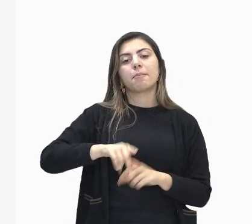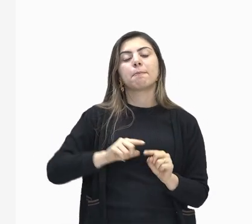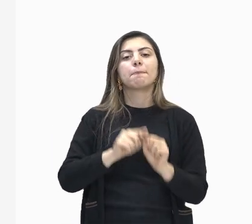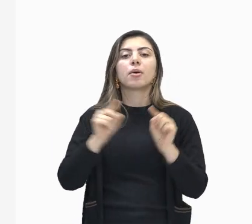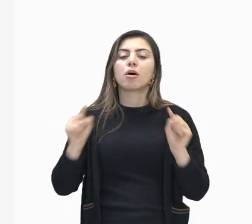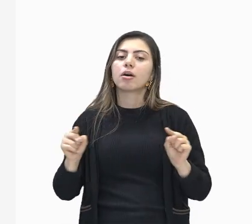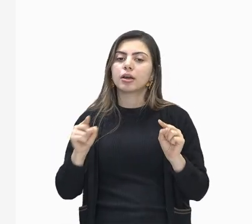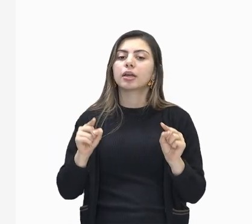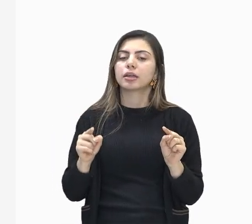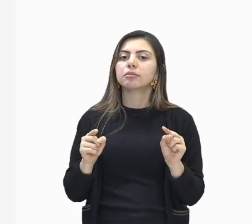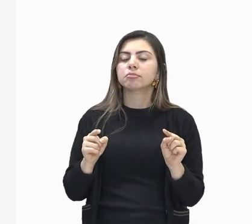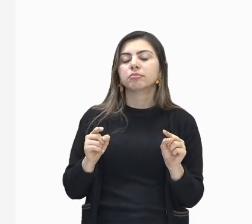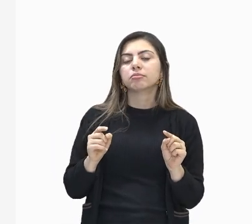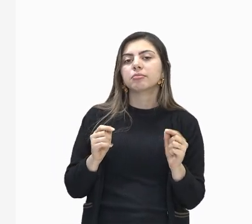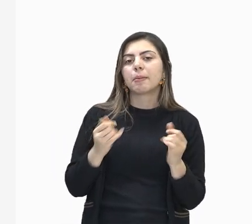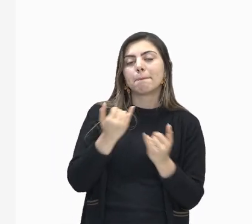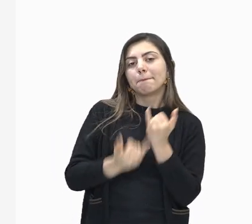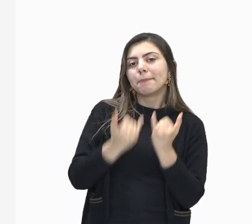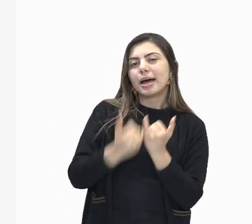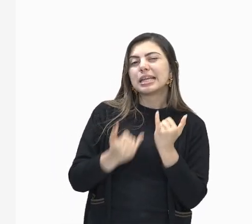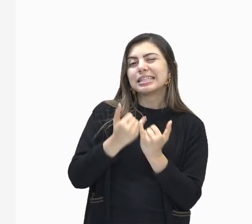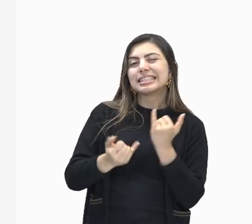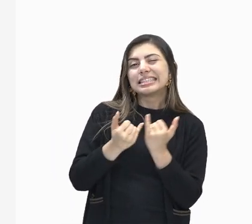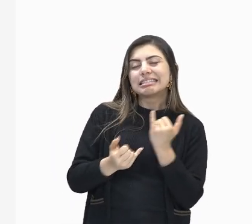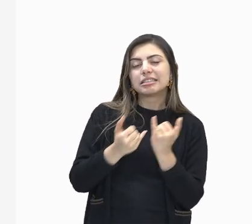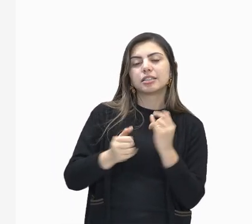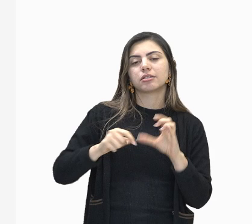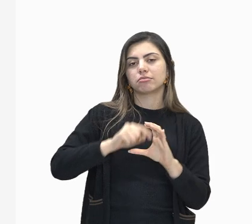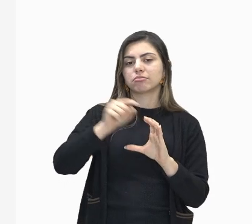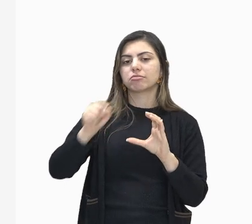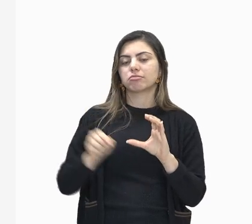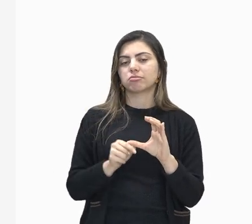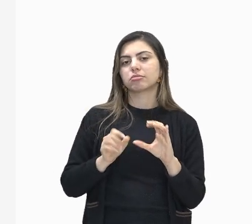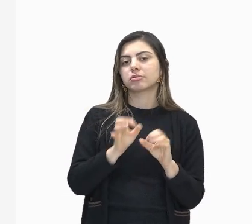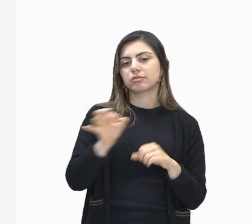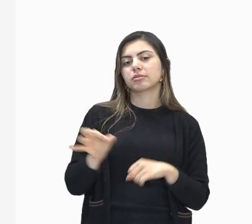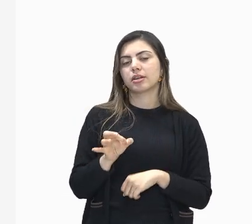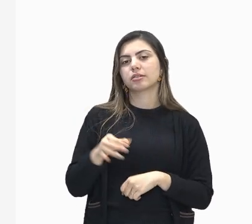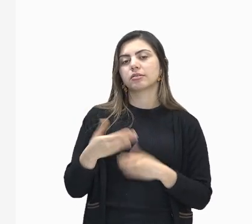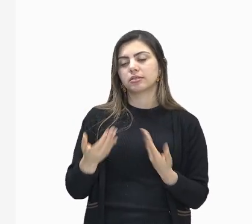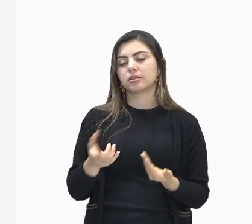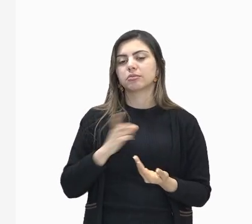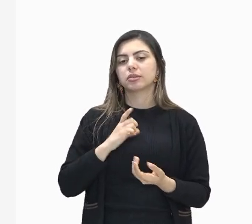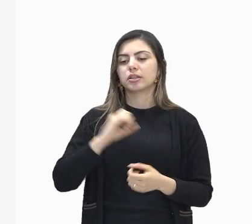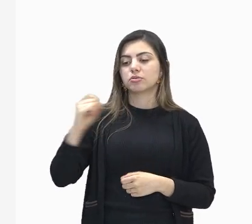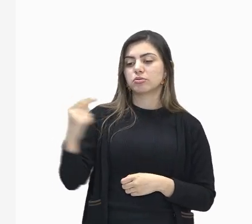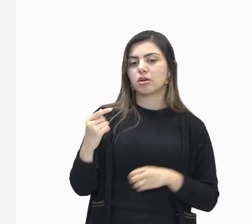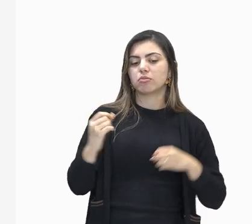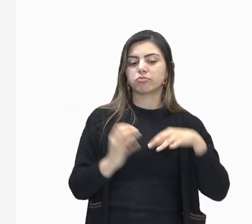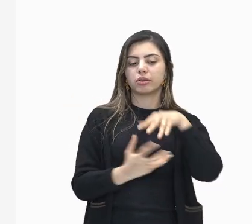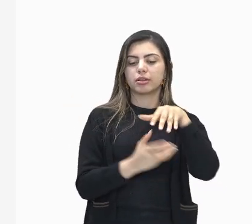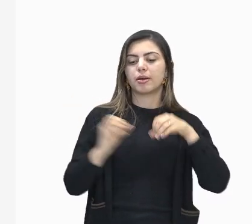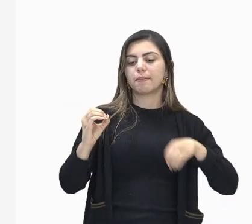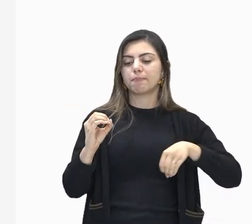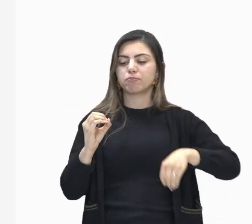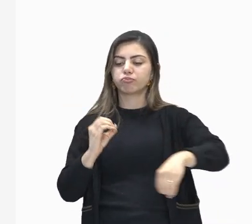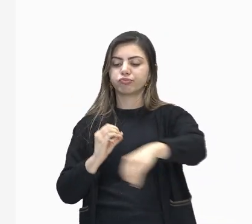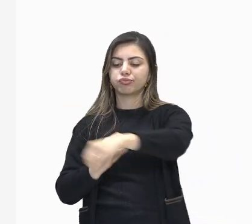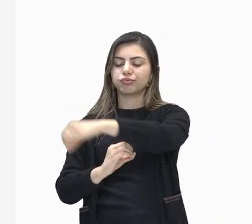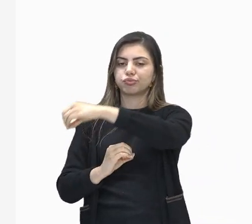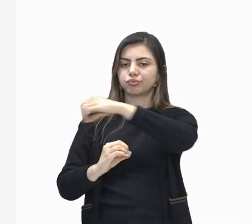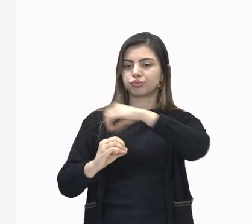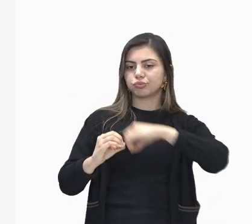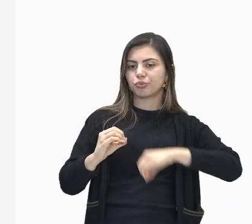tem uma excentricidade, que a gente costuma classificar as elipses pela sua excentricidade. A excentricidade